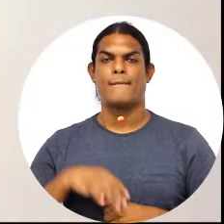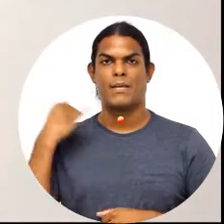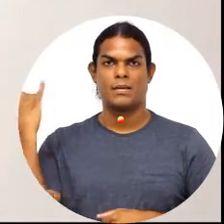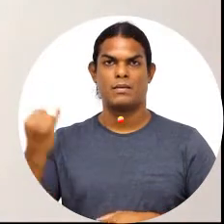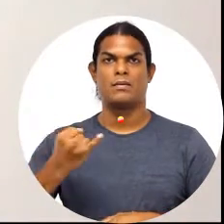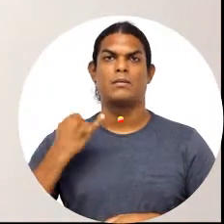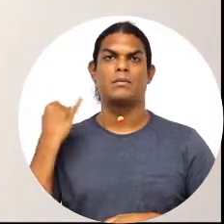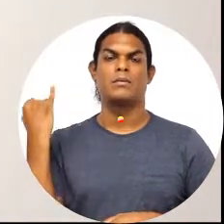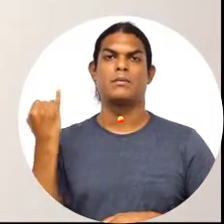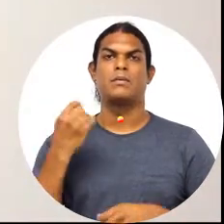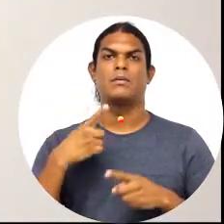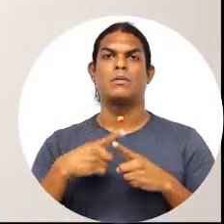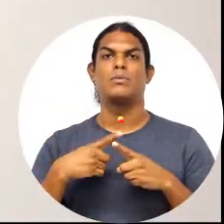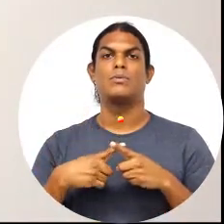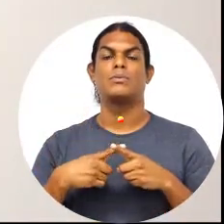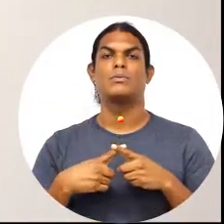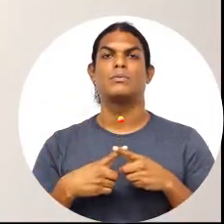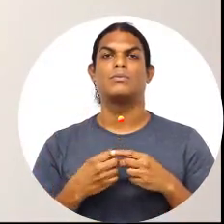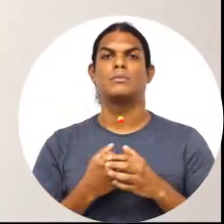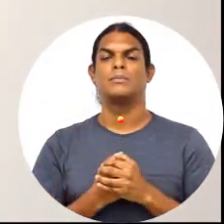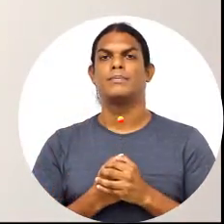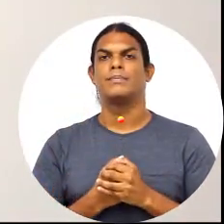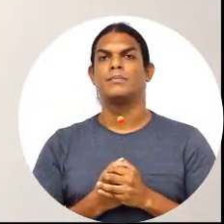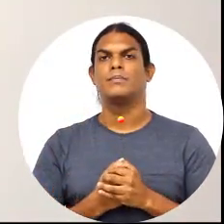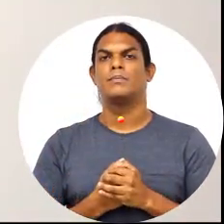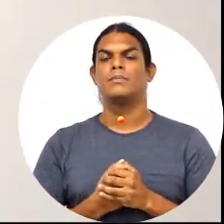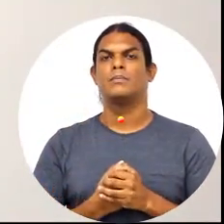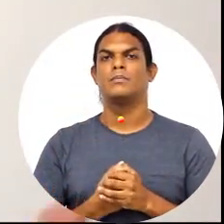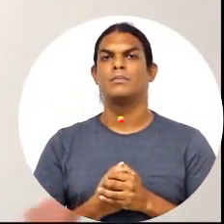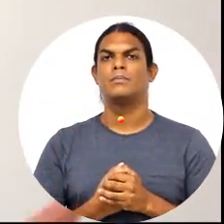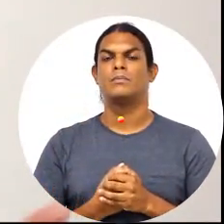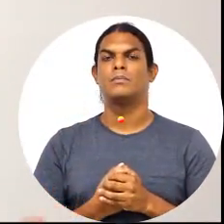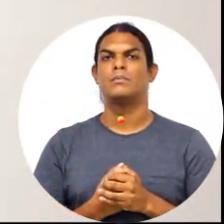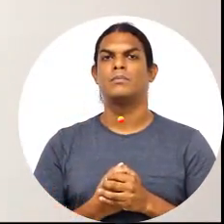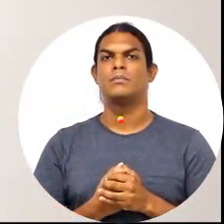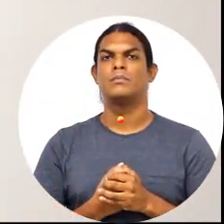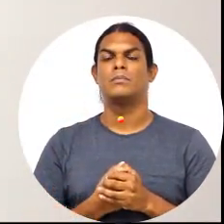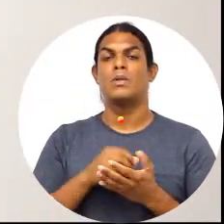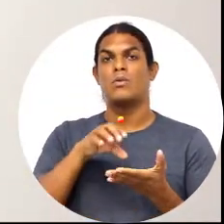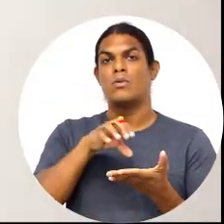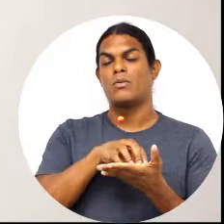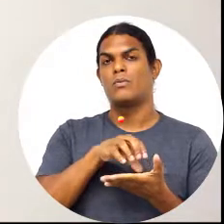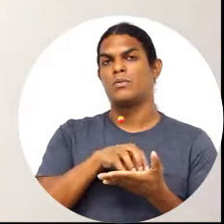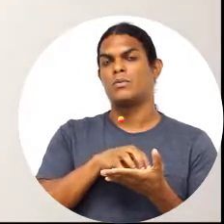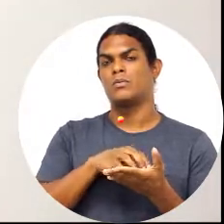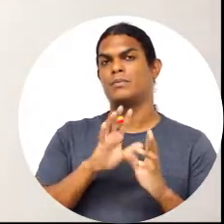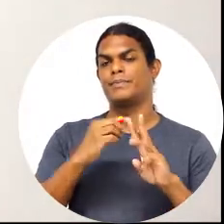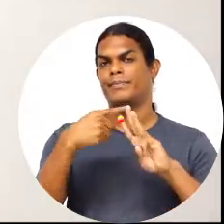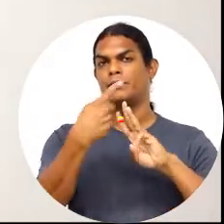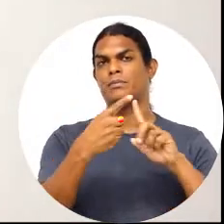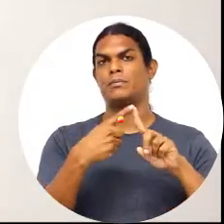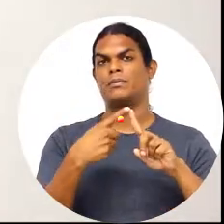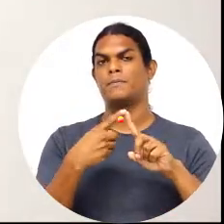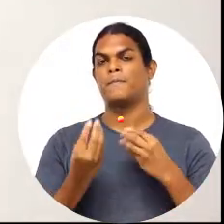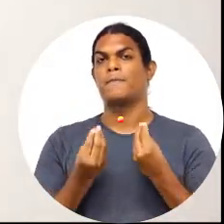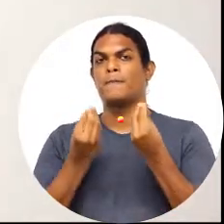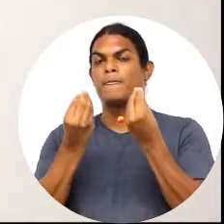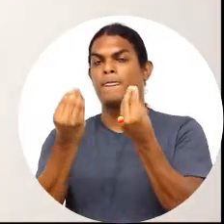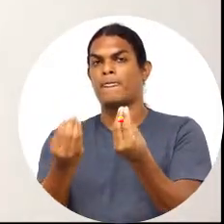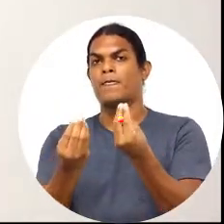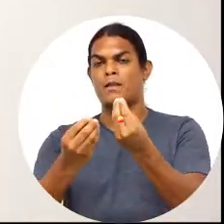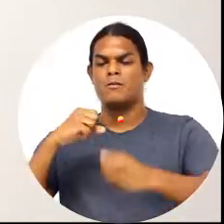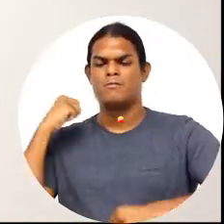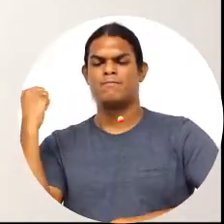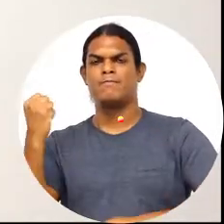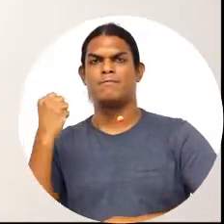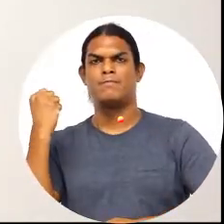importância muito grande, porque tem uma função tríplice, esse valor social da educação. Primeiro, garantir a realização plena do